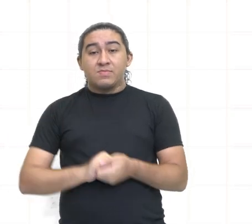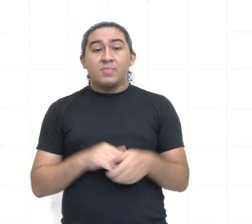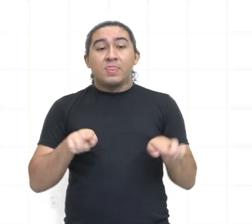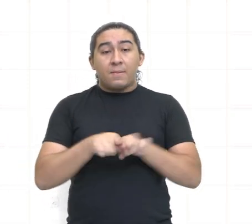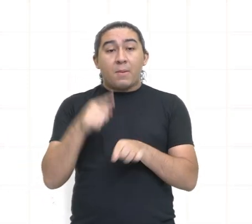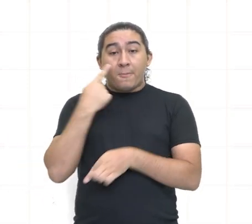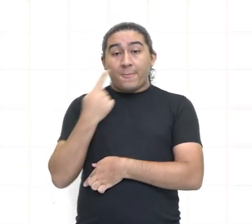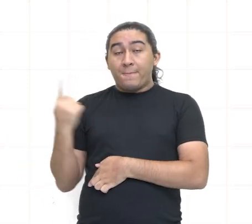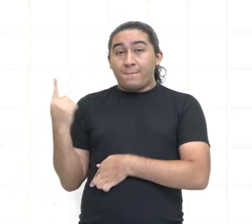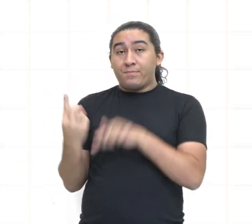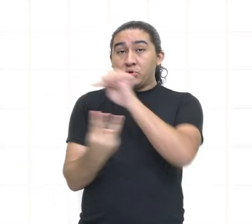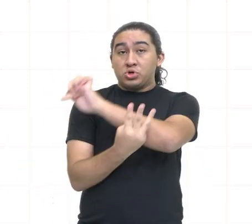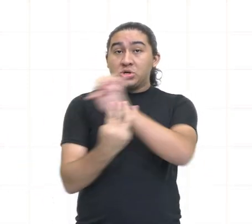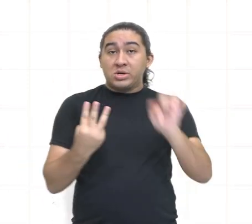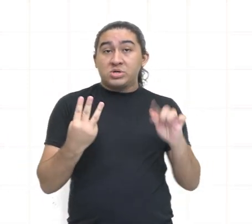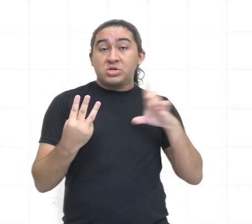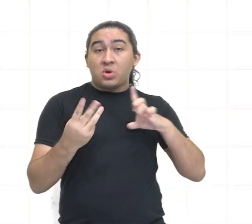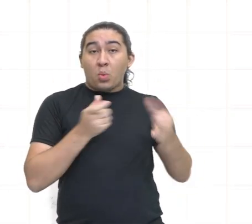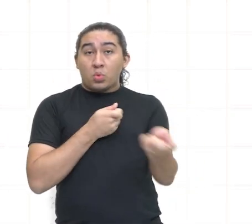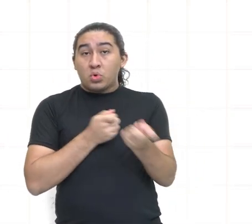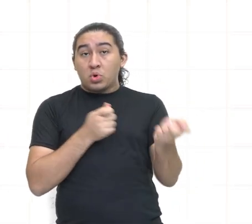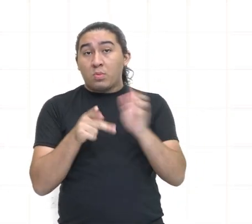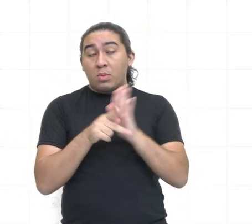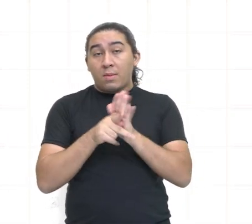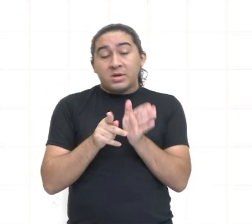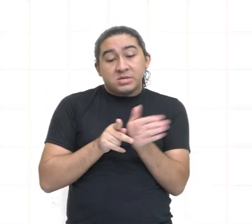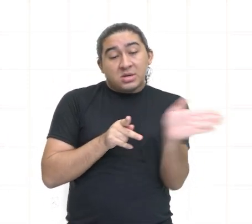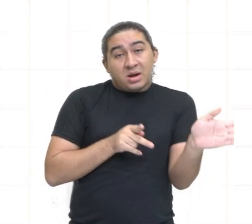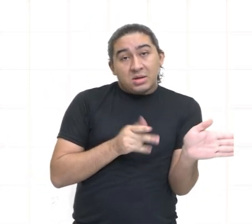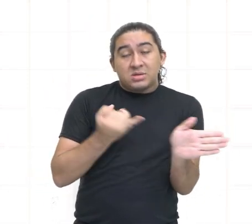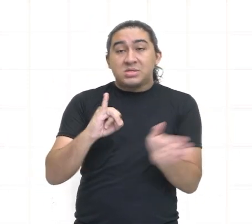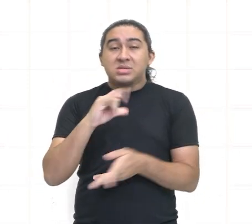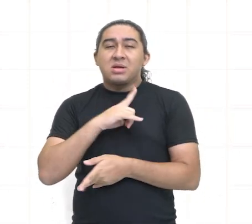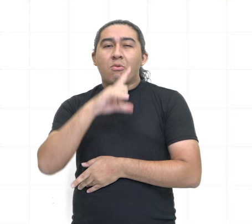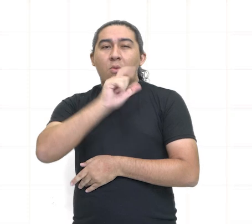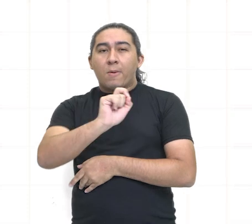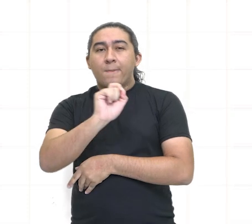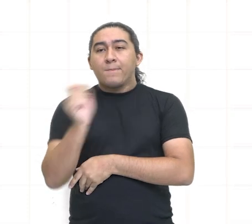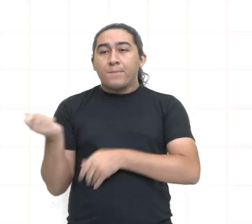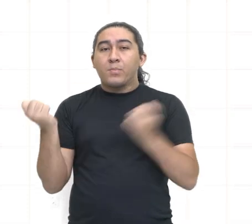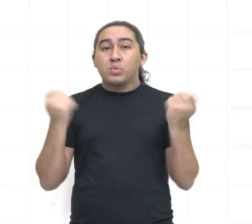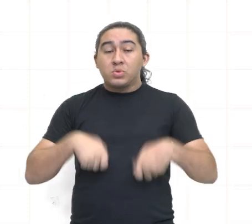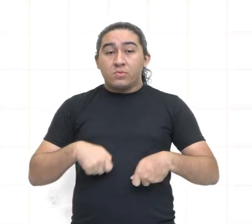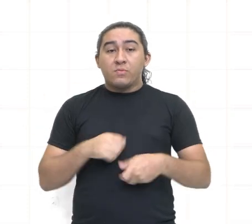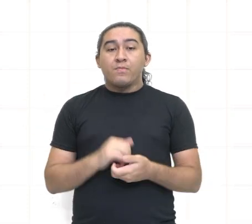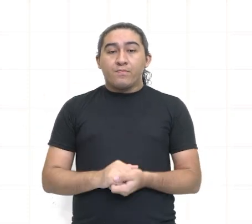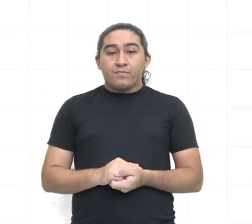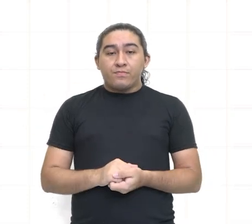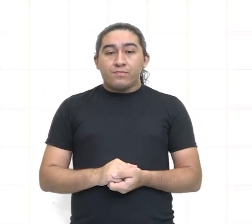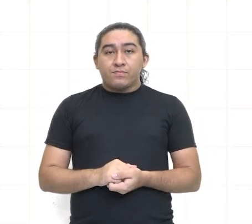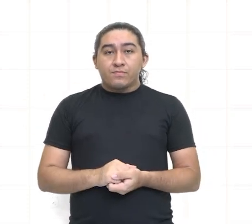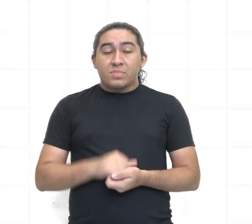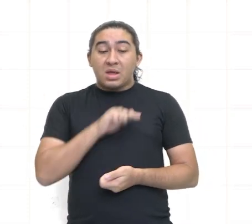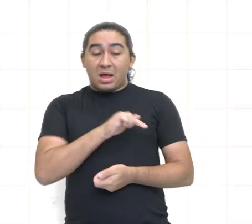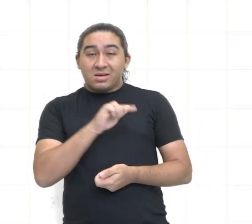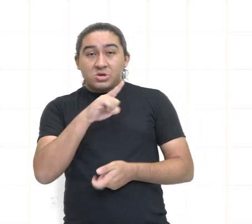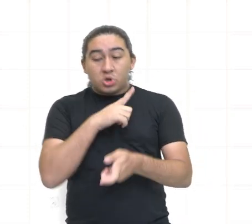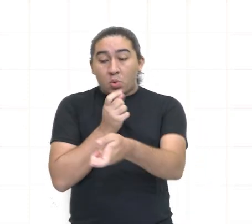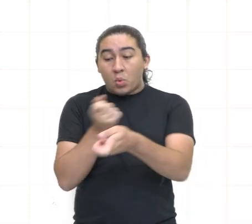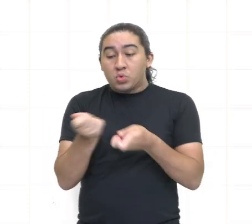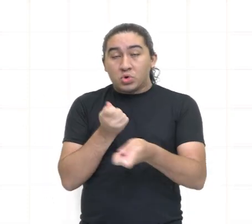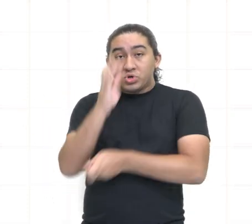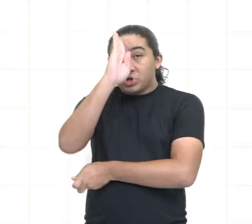Bulgária e na Hungria existia uma dominação indireta, quando, de fato, o Hitler